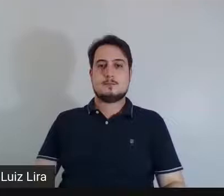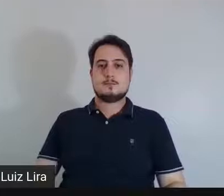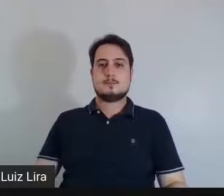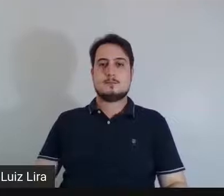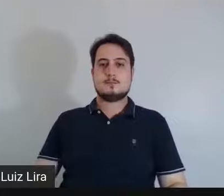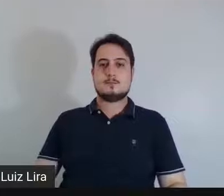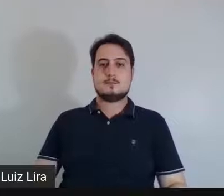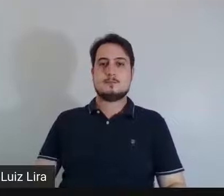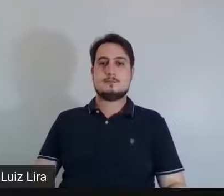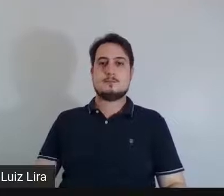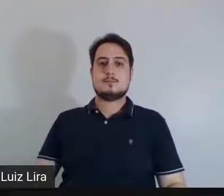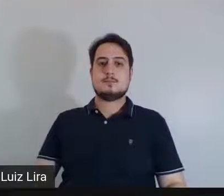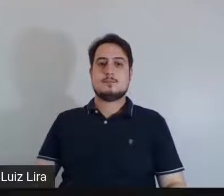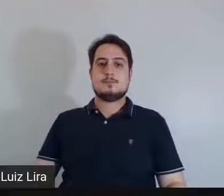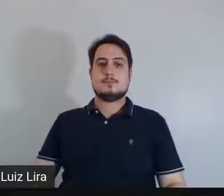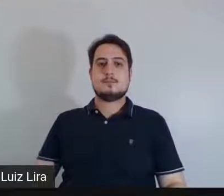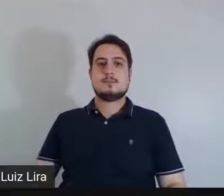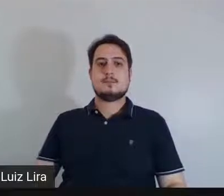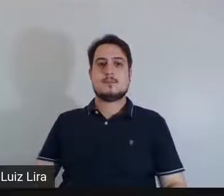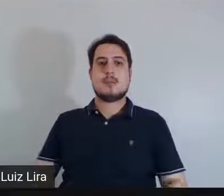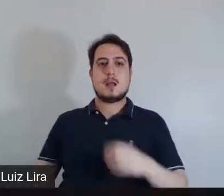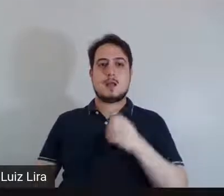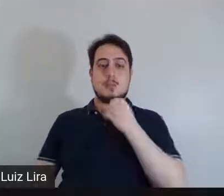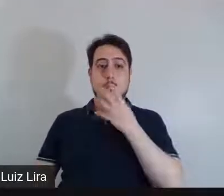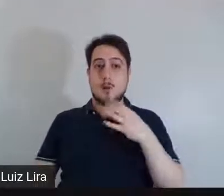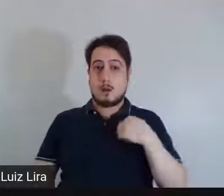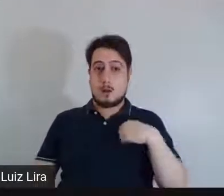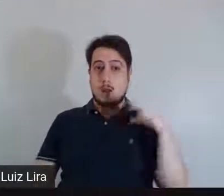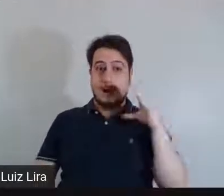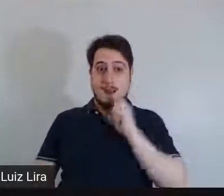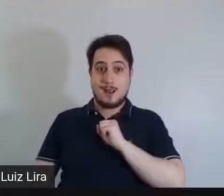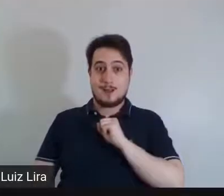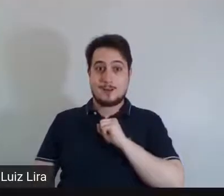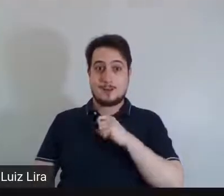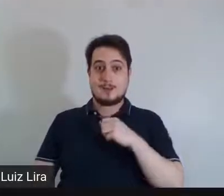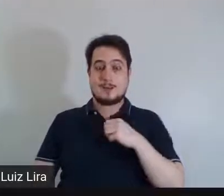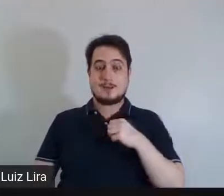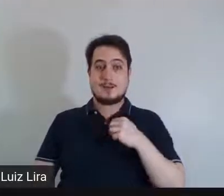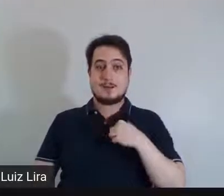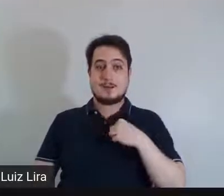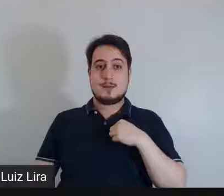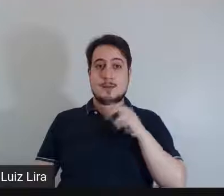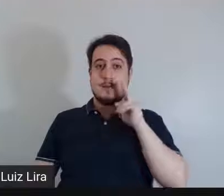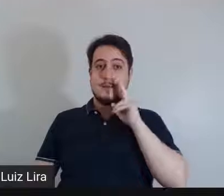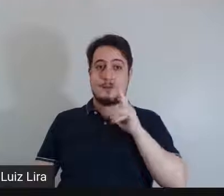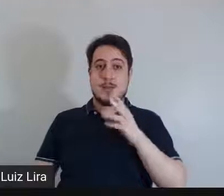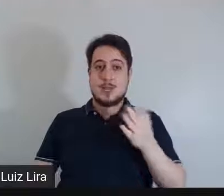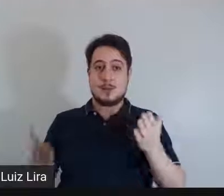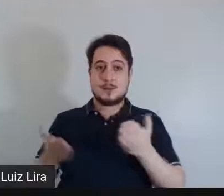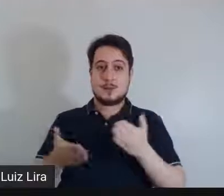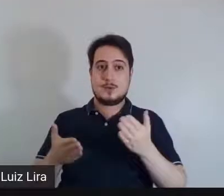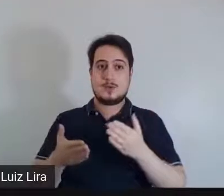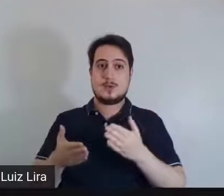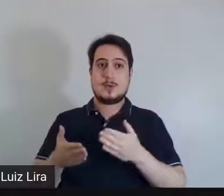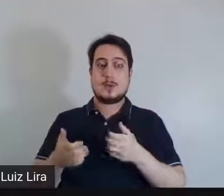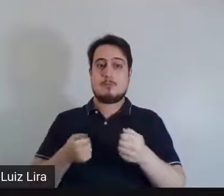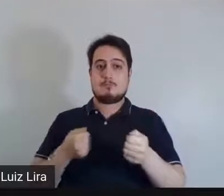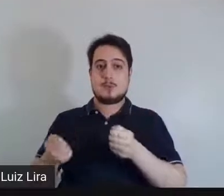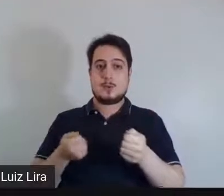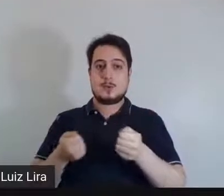está com a senhora. Bom, o meu rapidamente. O que eu vejo que o órgão de controle hoje, né?